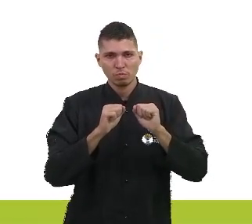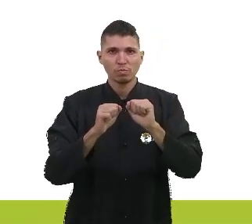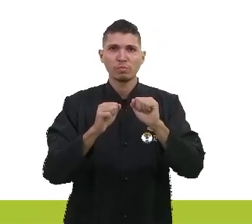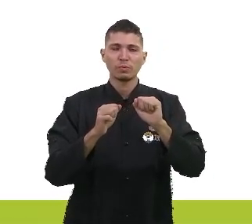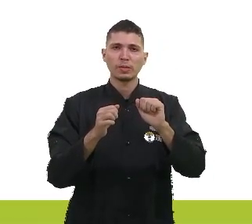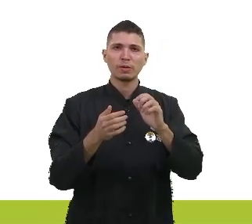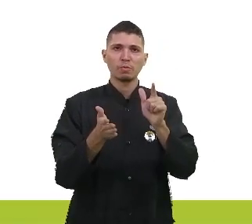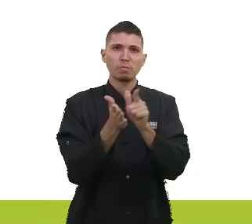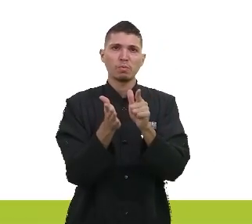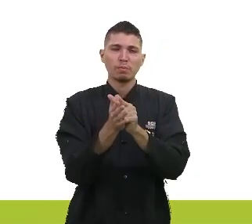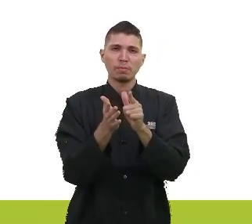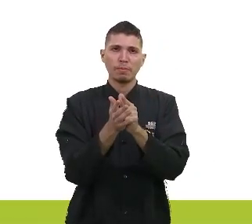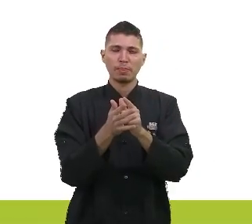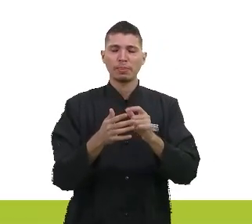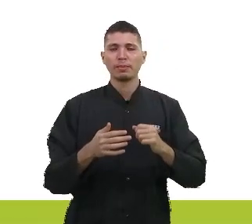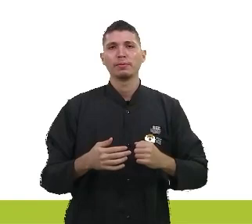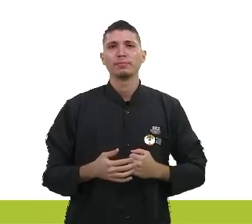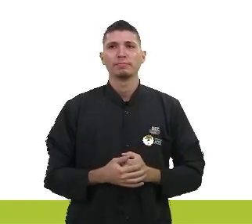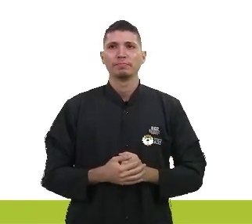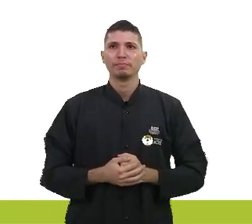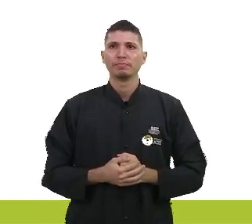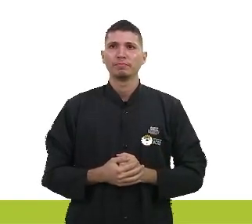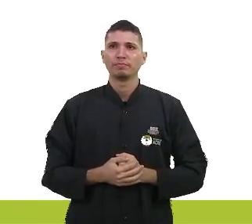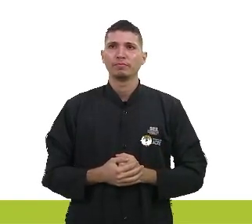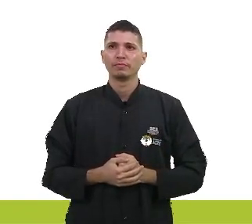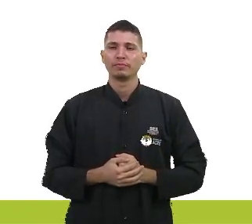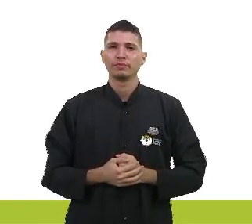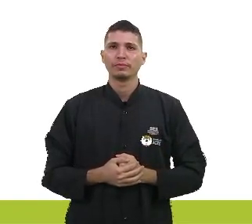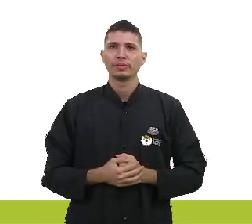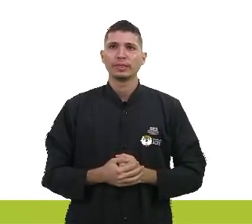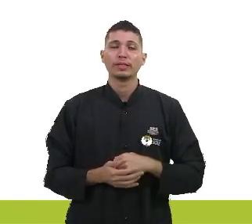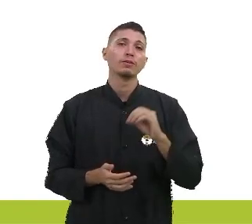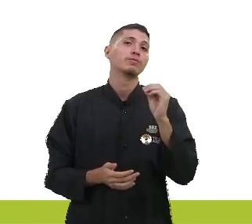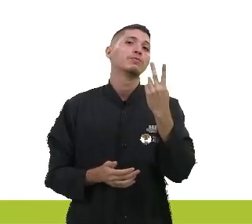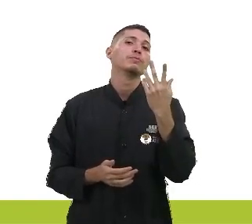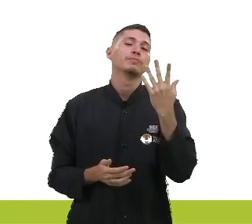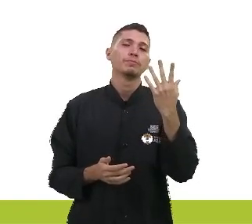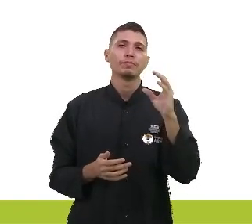papel e vai observar o quê? Vejam aqui no fundo do copo, ó.